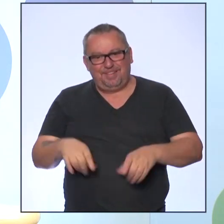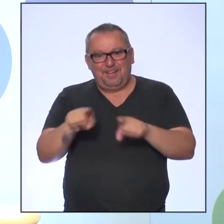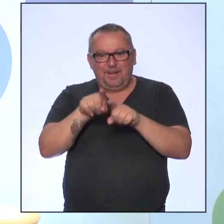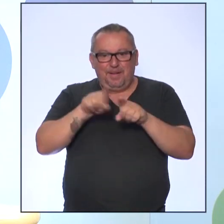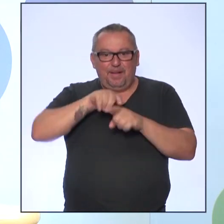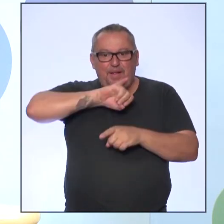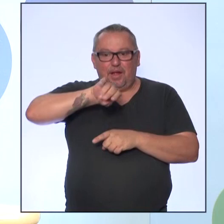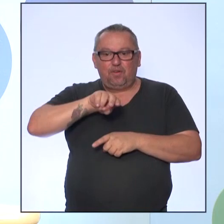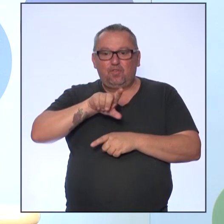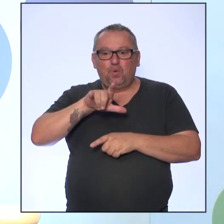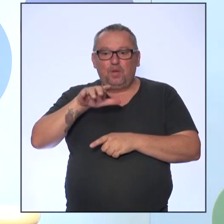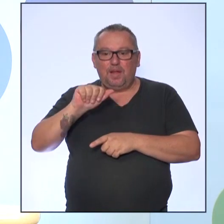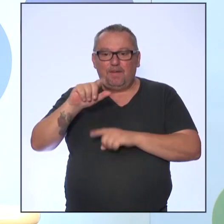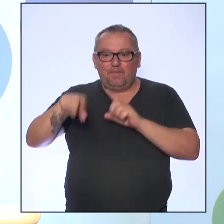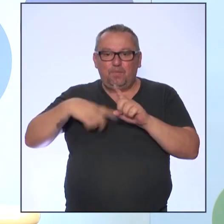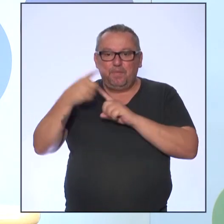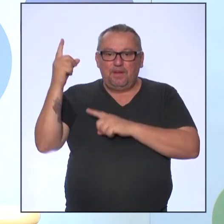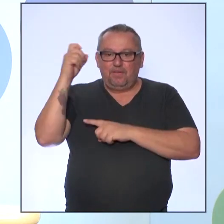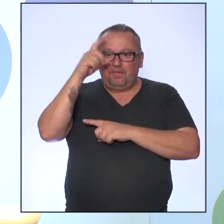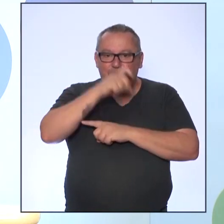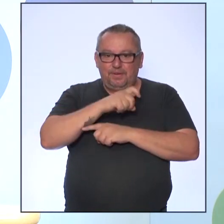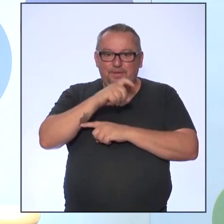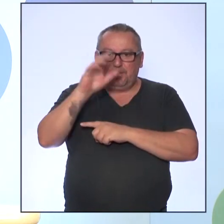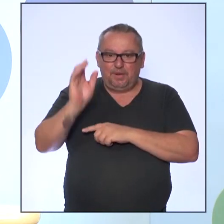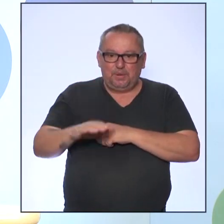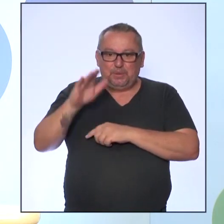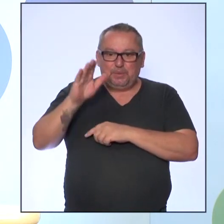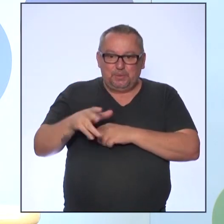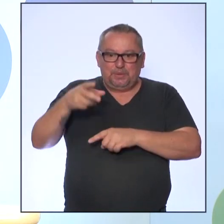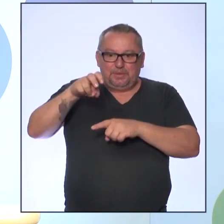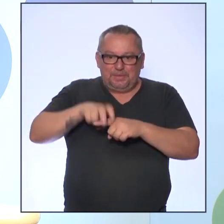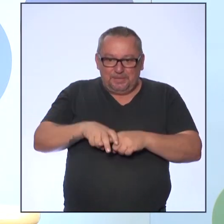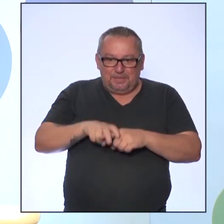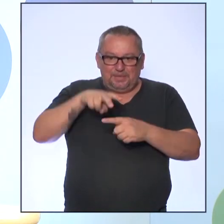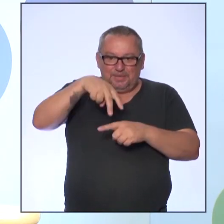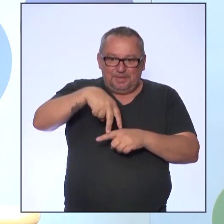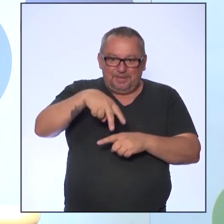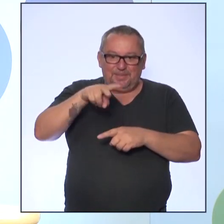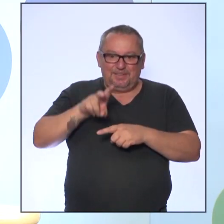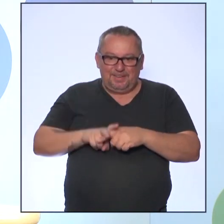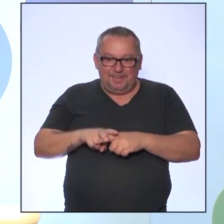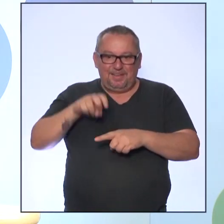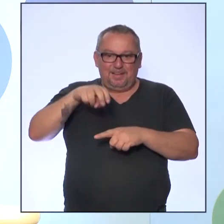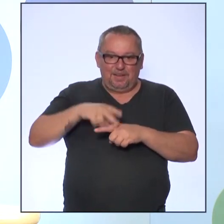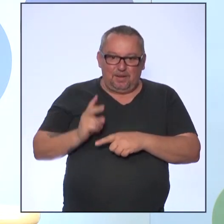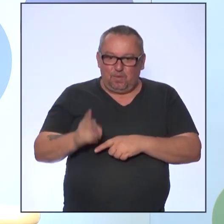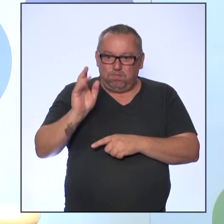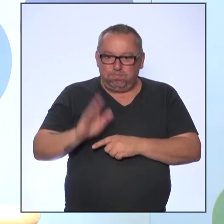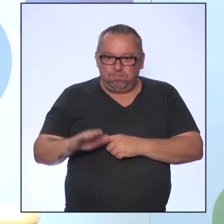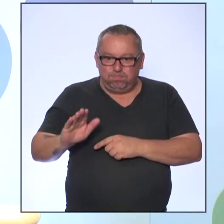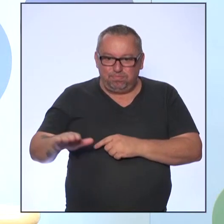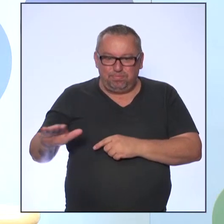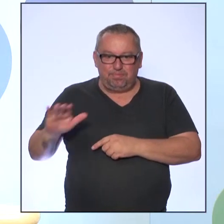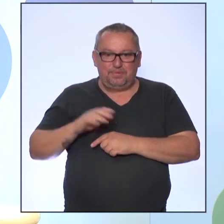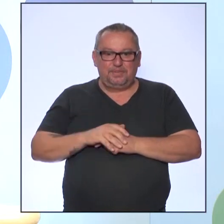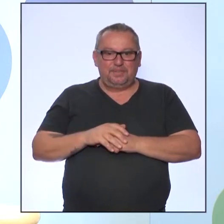Júlia falou que o mais difícil foi bater a bola, sentar e levantar, continuando batendo essa bola na